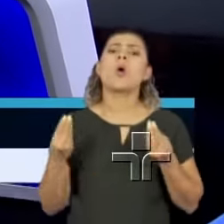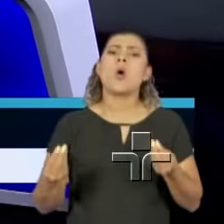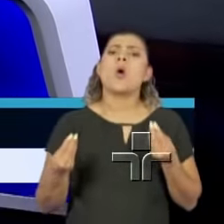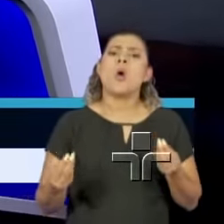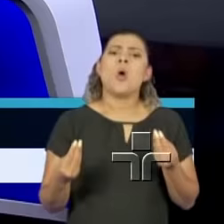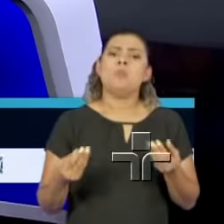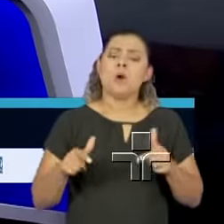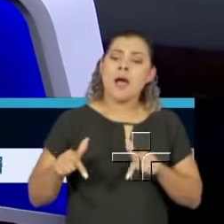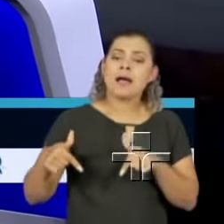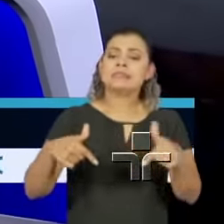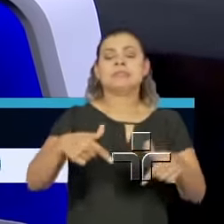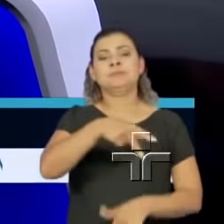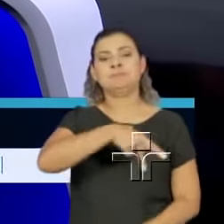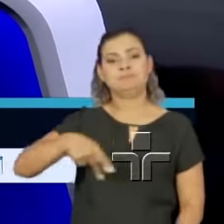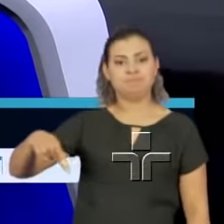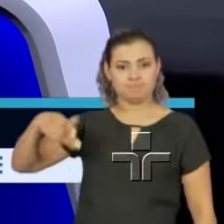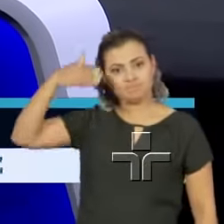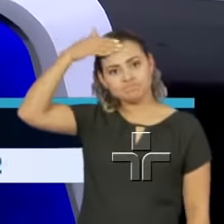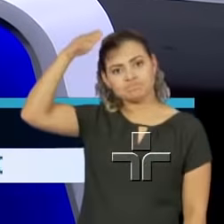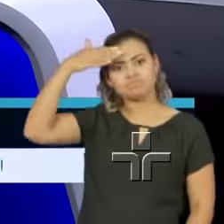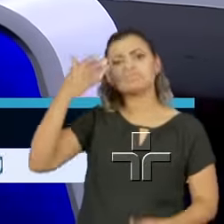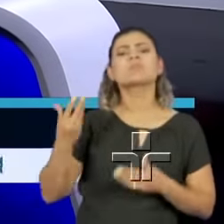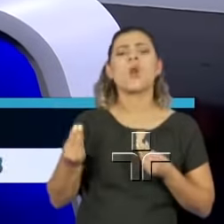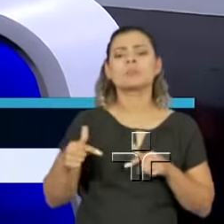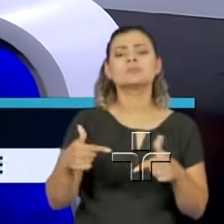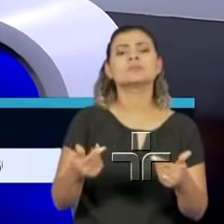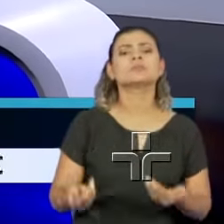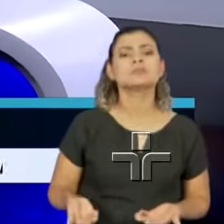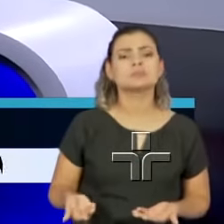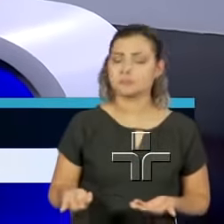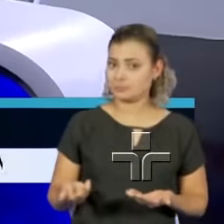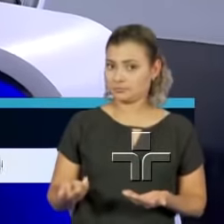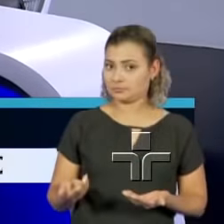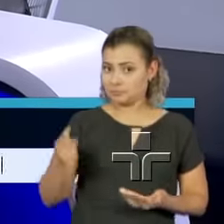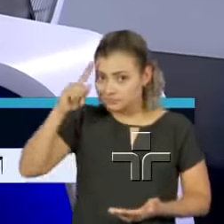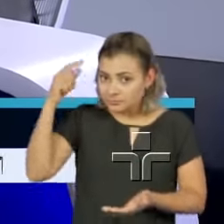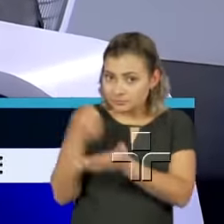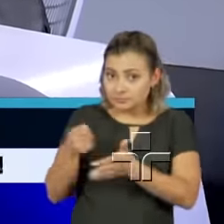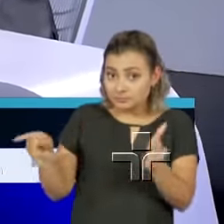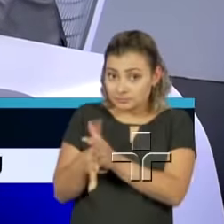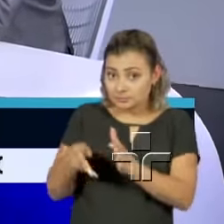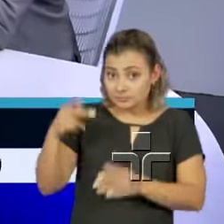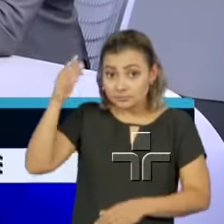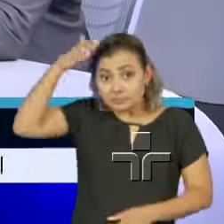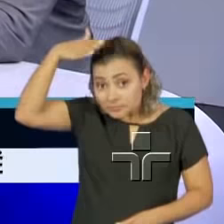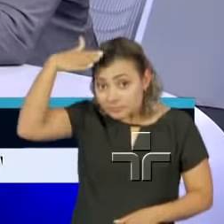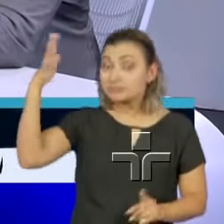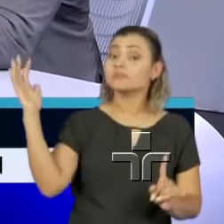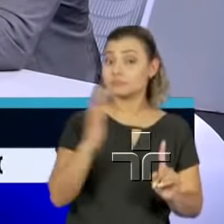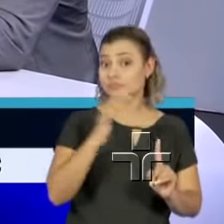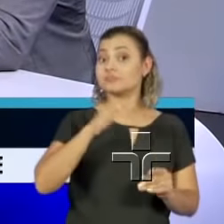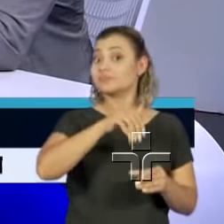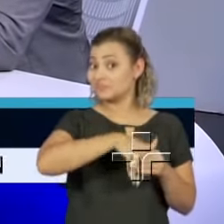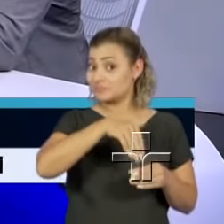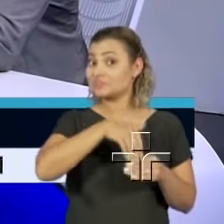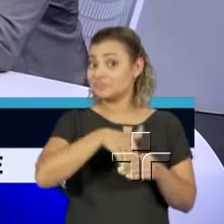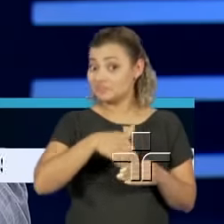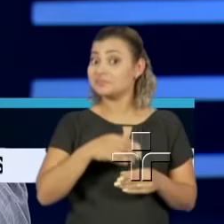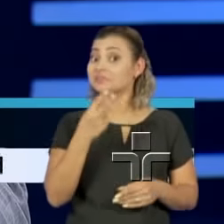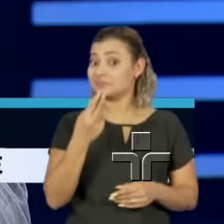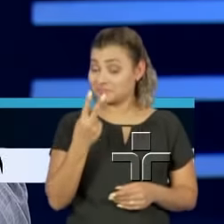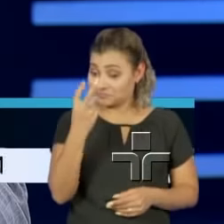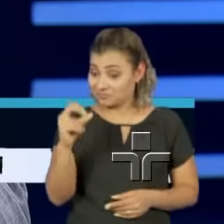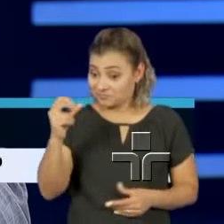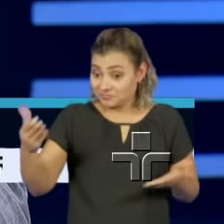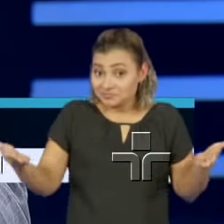ser a conduta do presidente Donald Trump? O quanto as decisões do Trump agora podem afetar as eleições, né? E